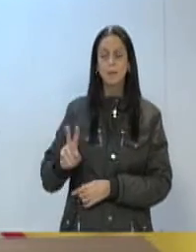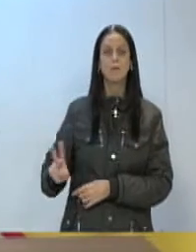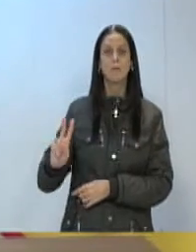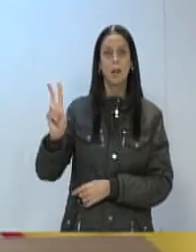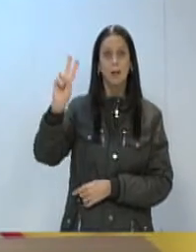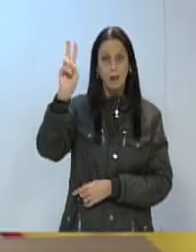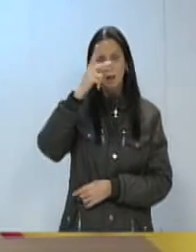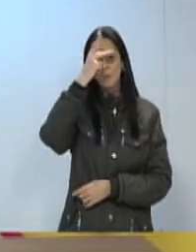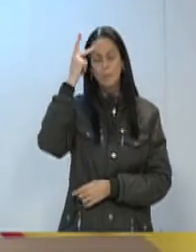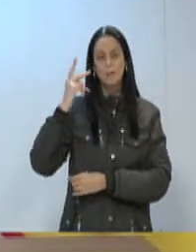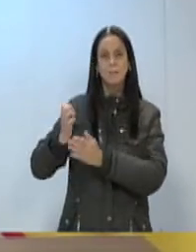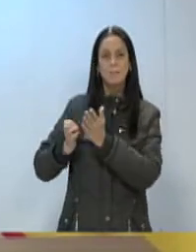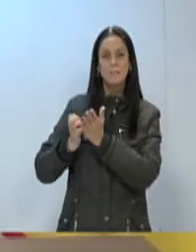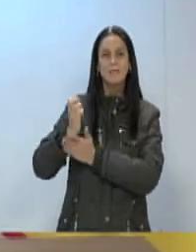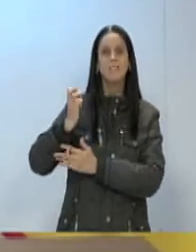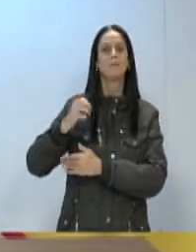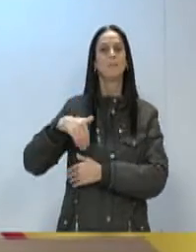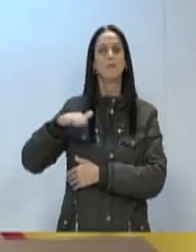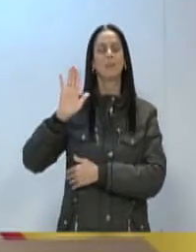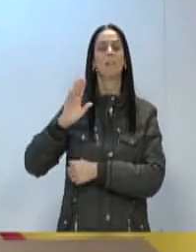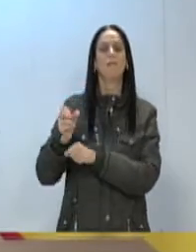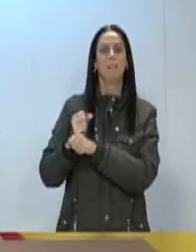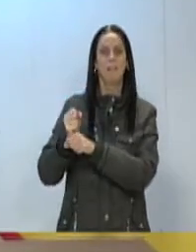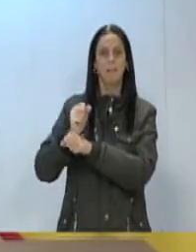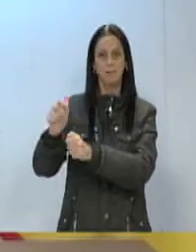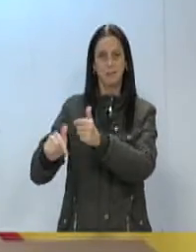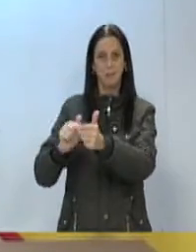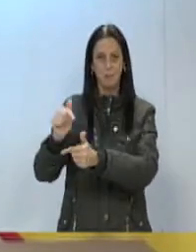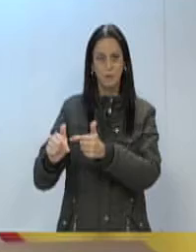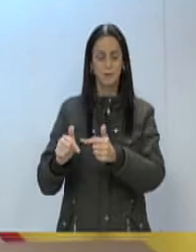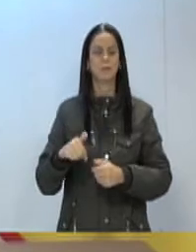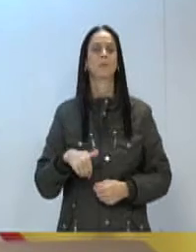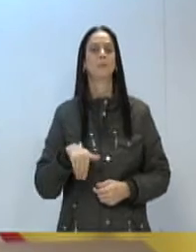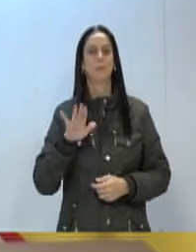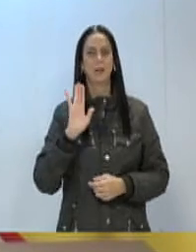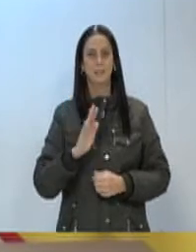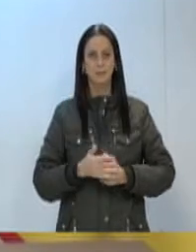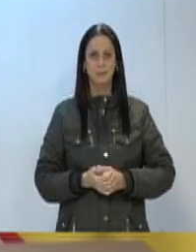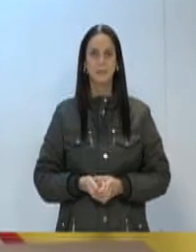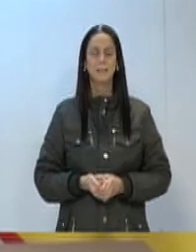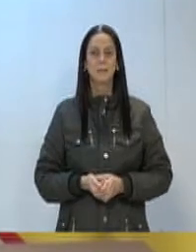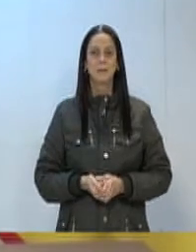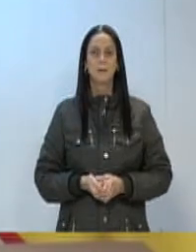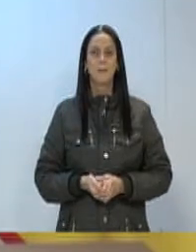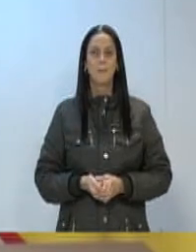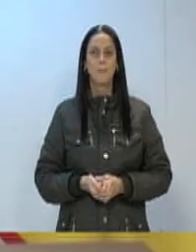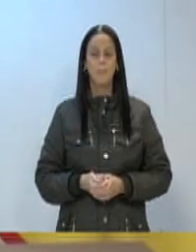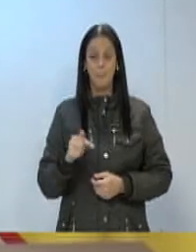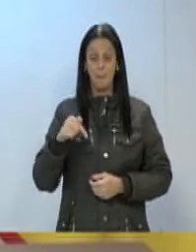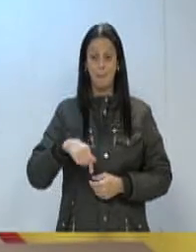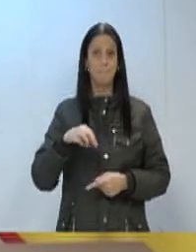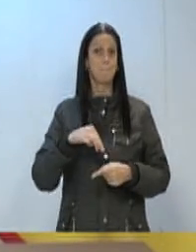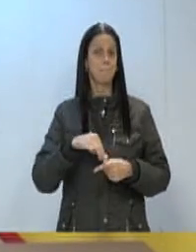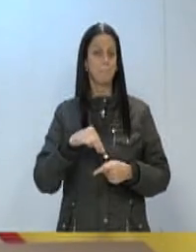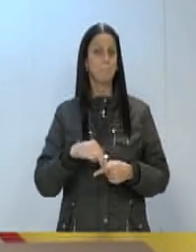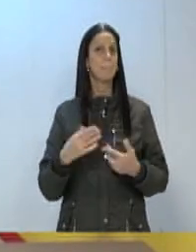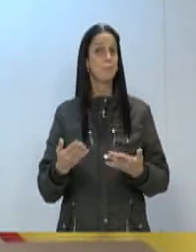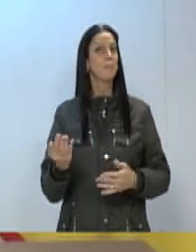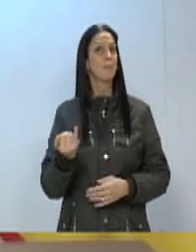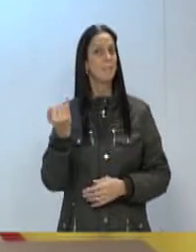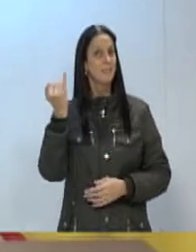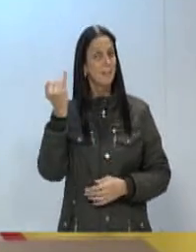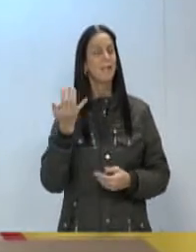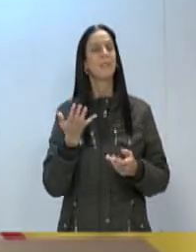já está mais tempo que já ultrapassou o piso que é o professor que está com mais anos de carreira aqui no município eu acho que é importante